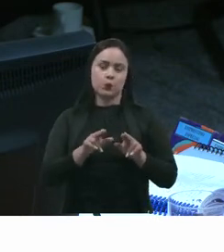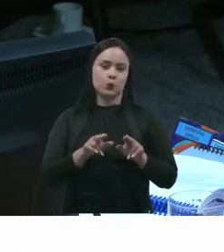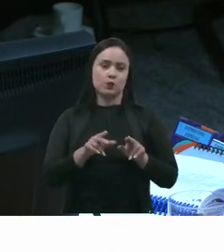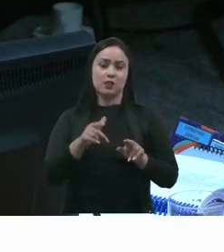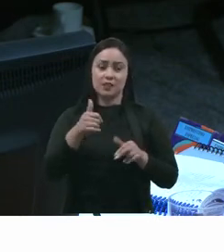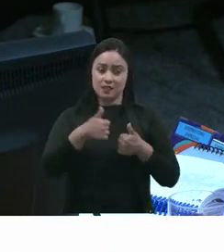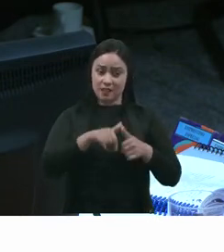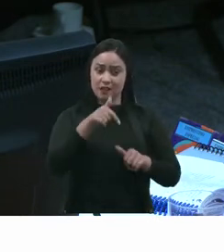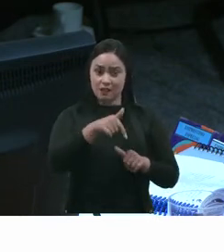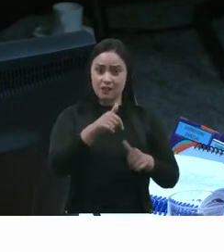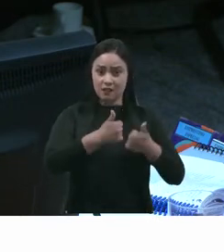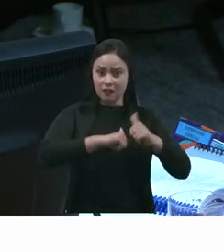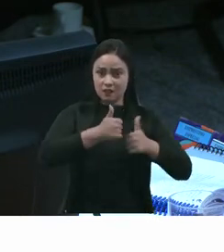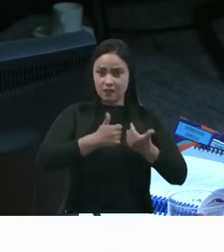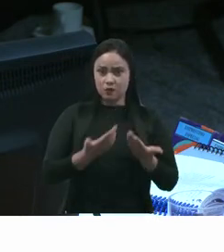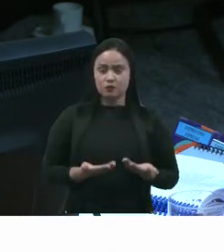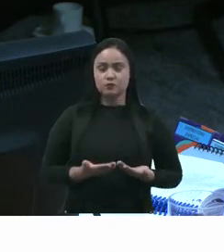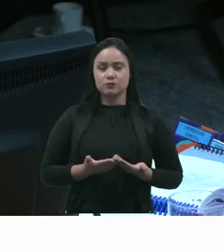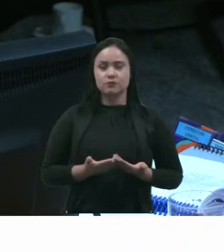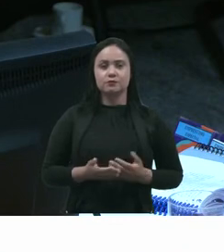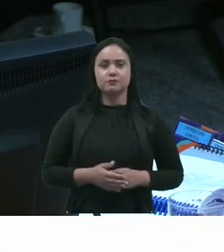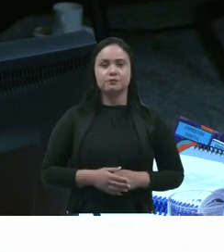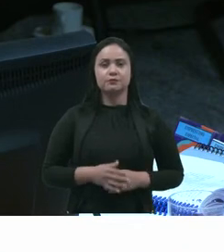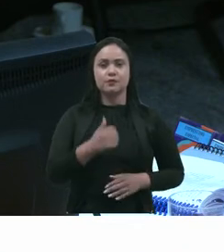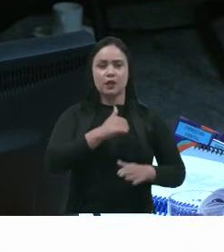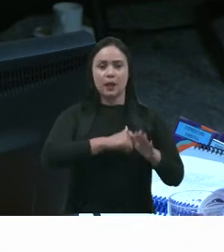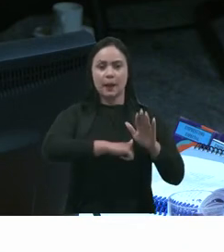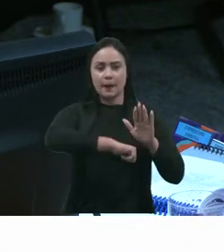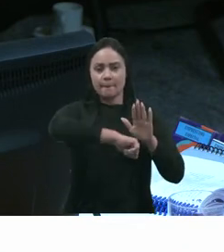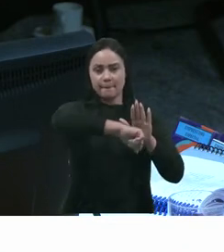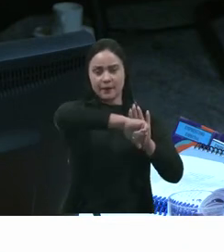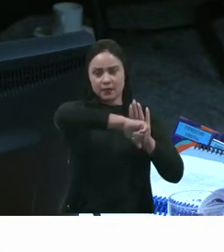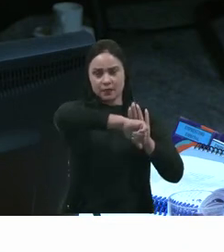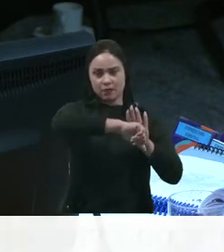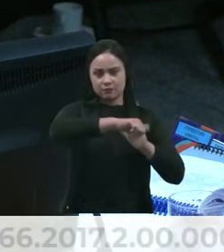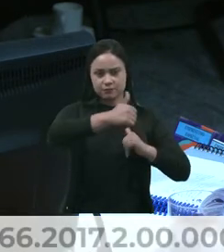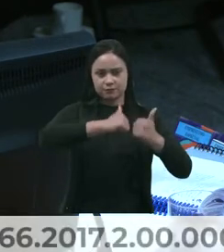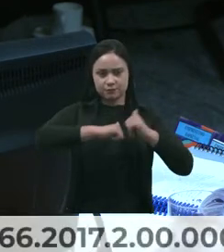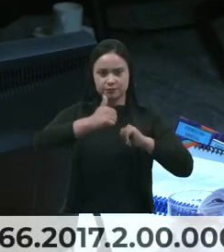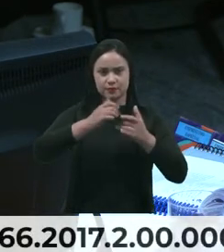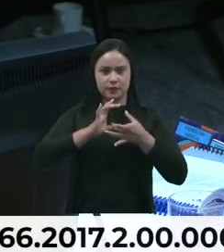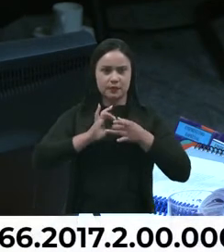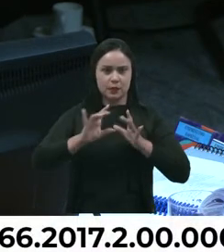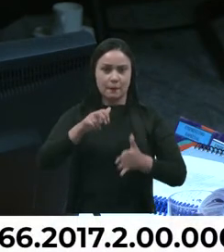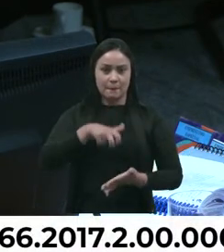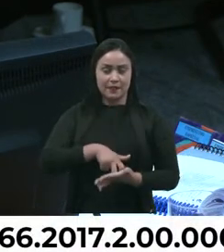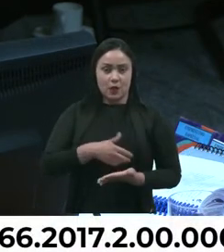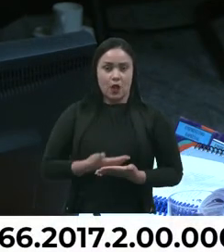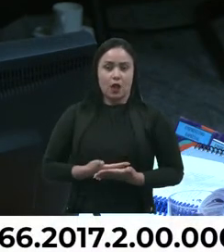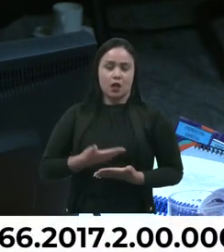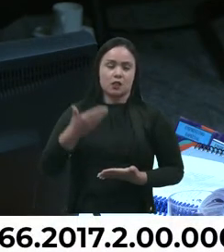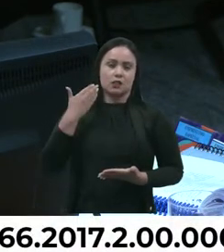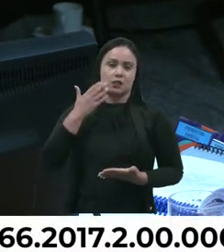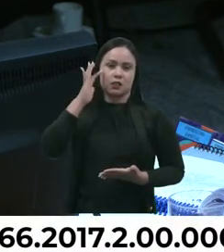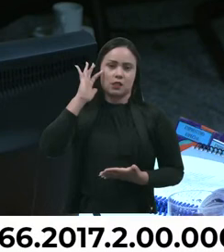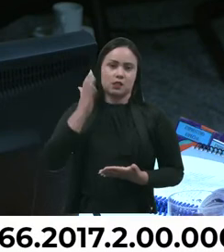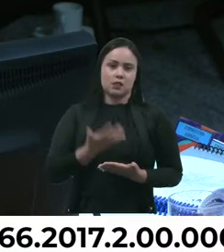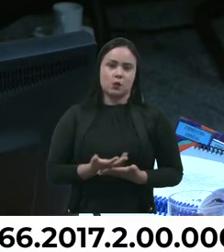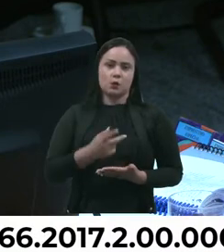em análise. Apuração criminal concluída com a absolvição penal antes da decisão do